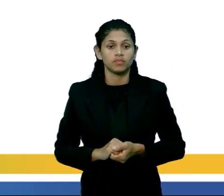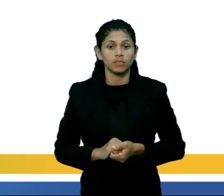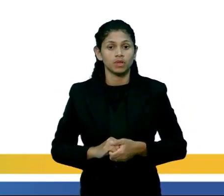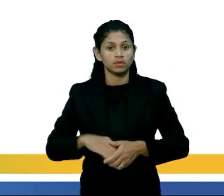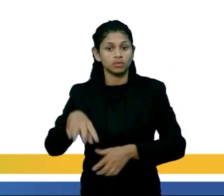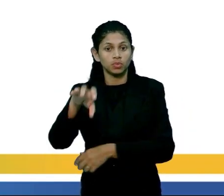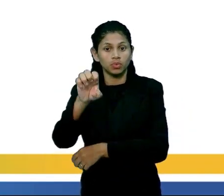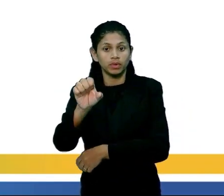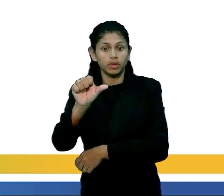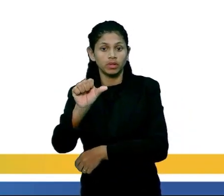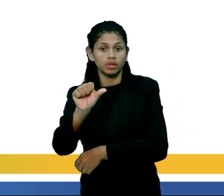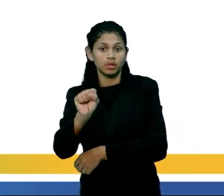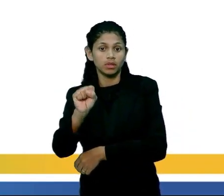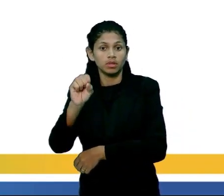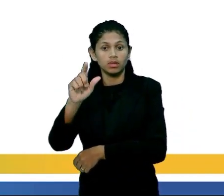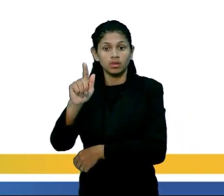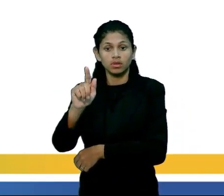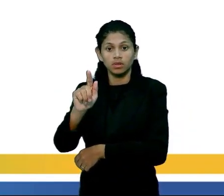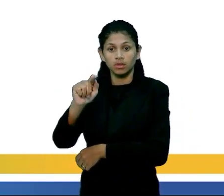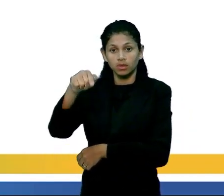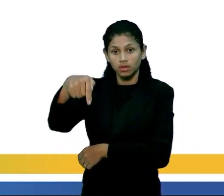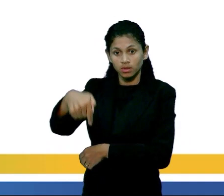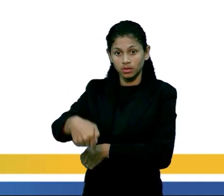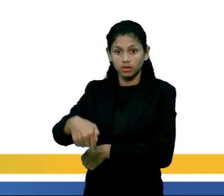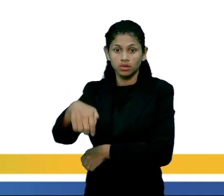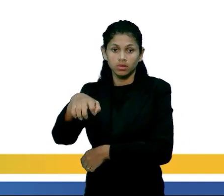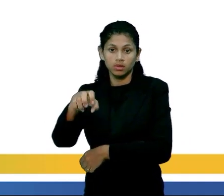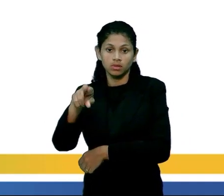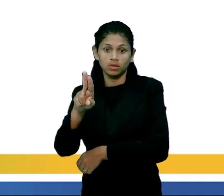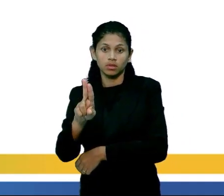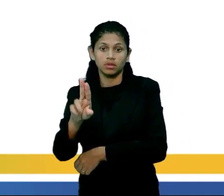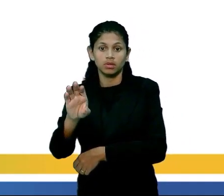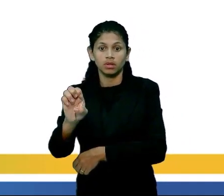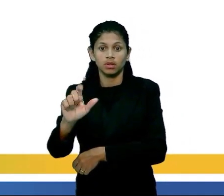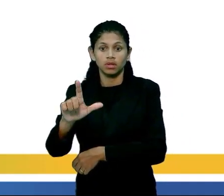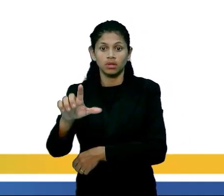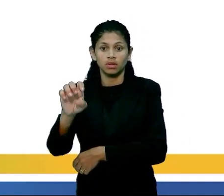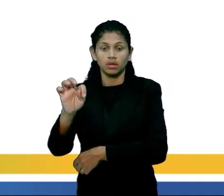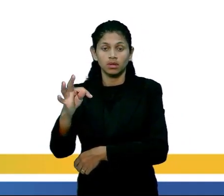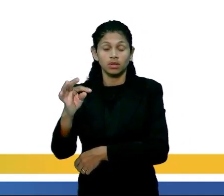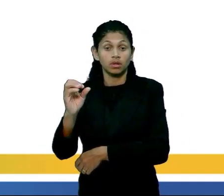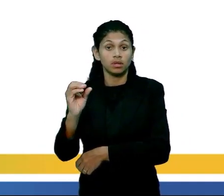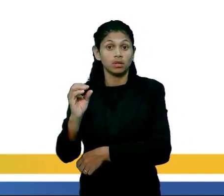muscular. No caso, o primeiro, que é o sistema esquelético, é o conjunto de estruturas